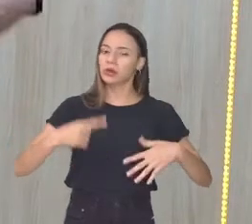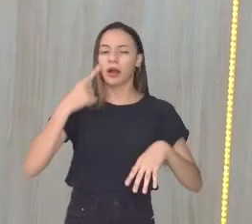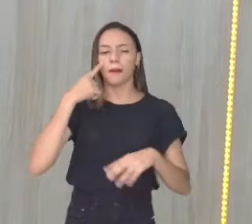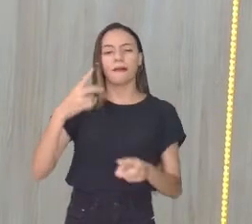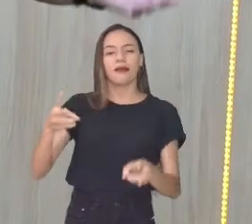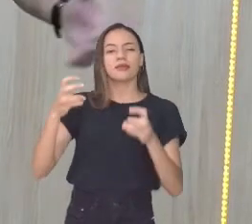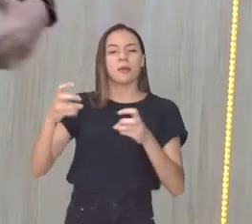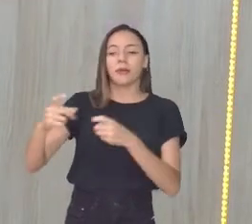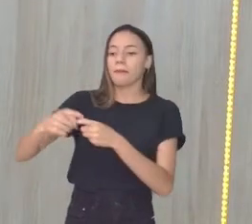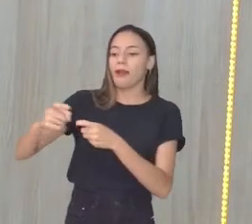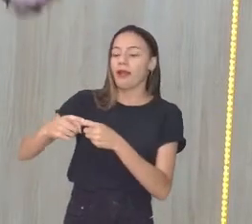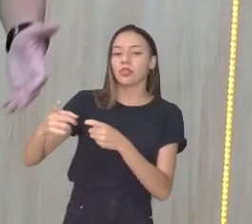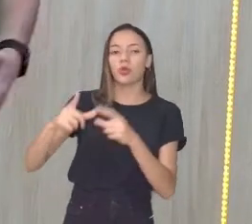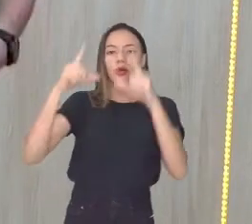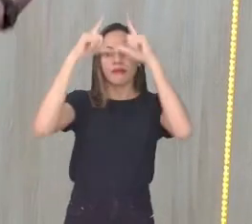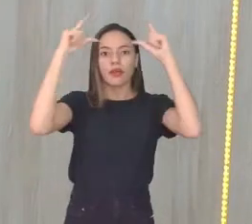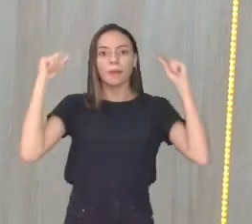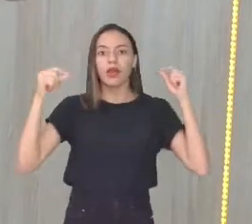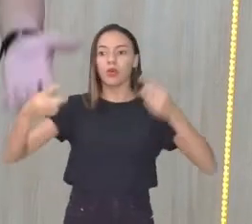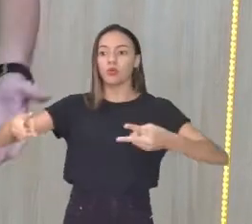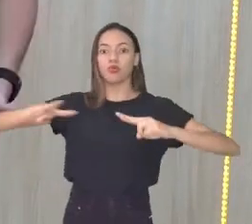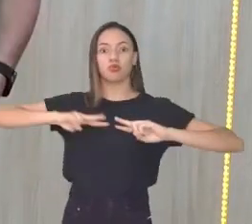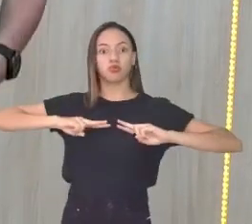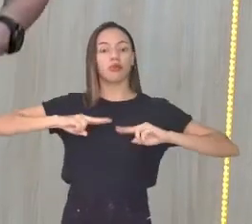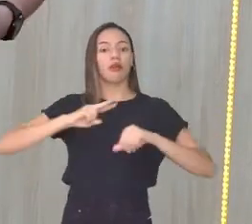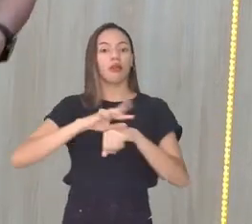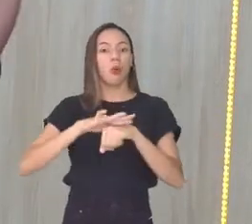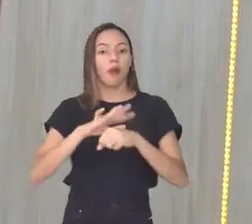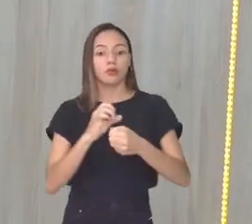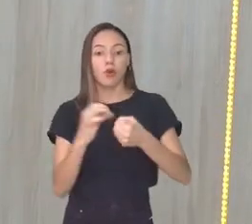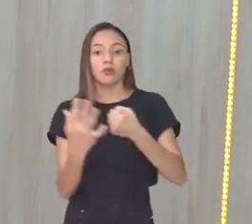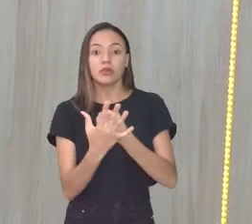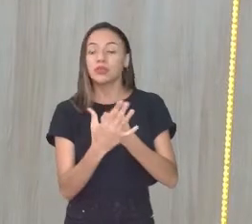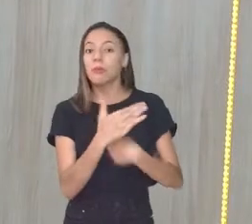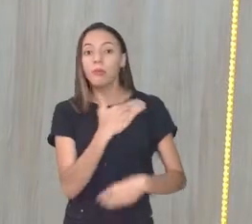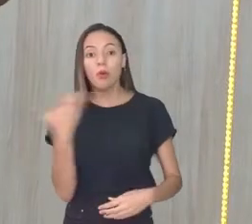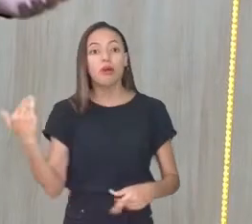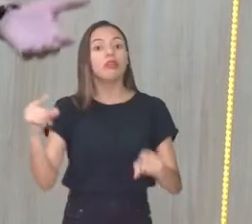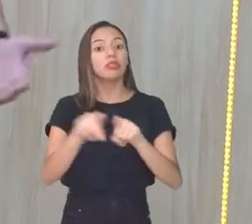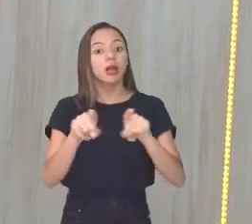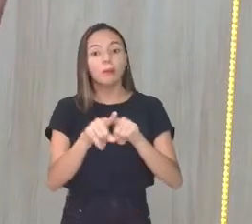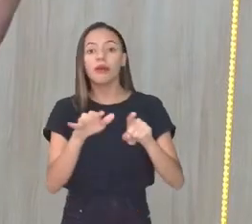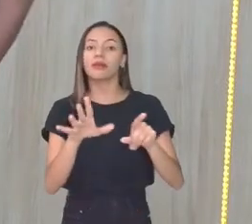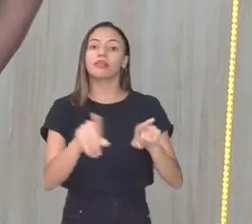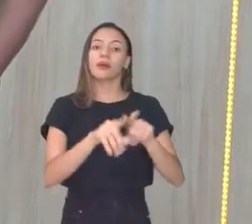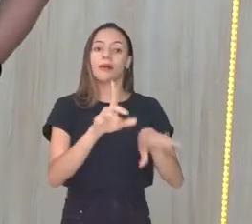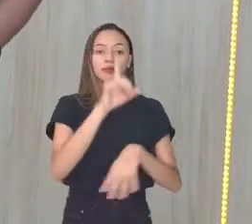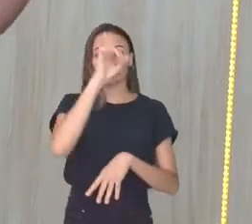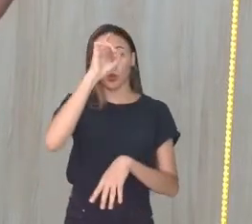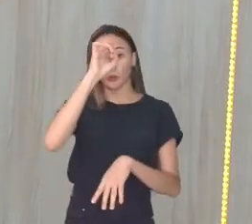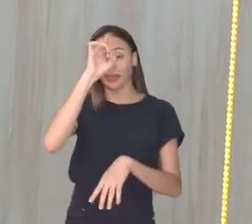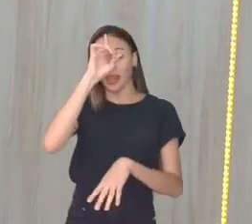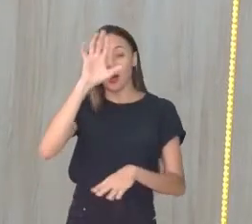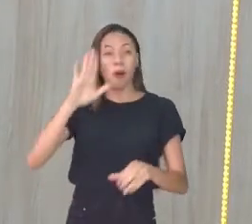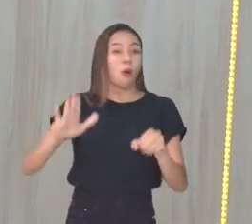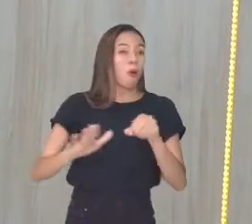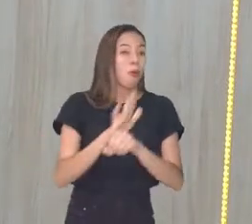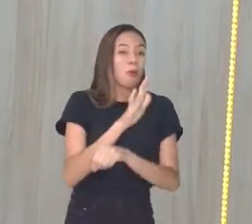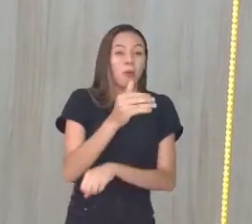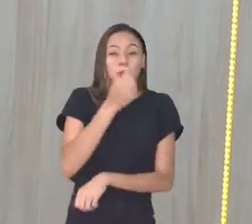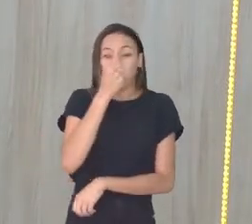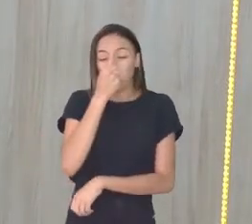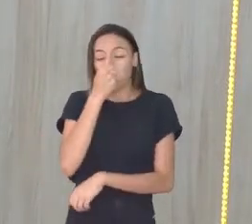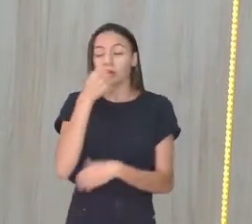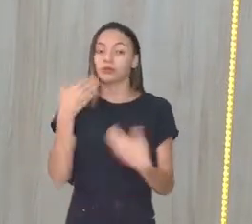quantos enfermeiros pegaram a doença, morreram, né, na luta no campo de batalha, hospitais superlotados, enfim. Mas vamos seguir.